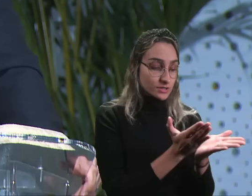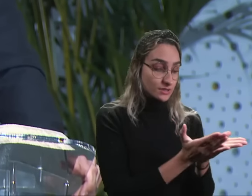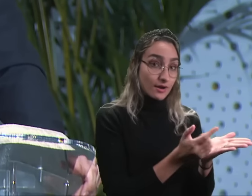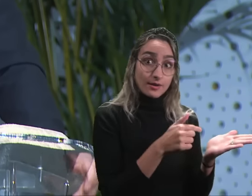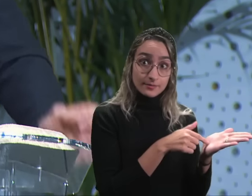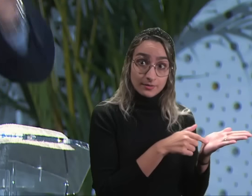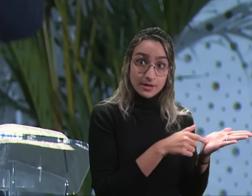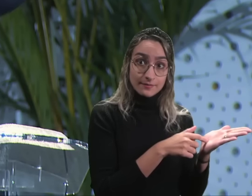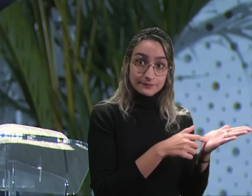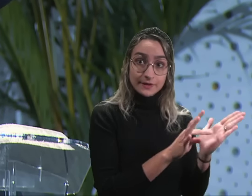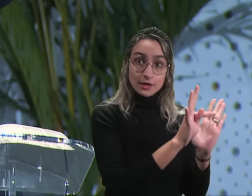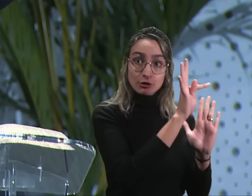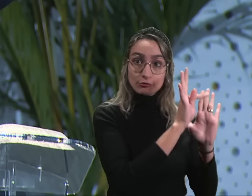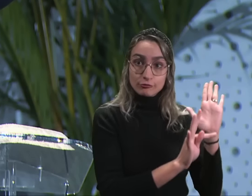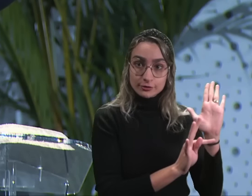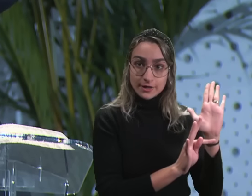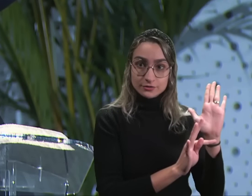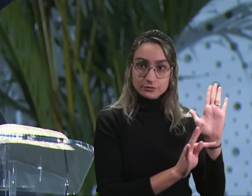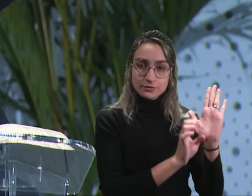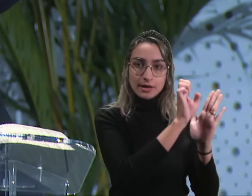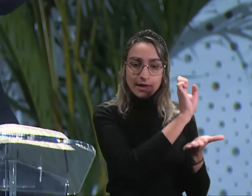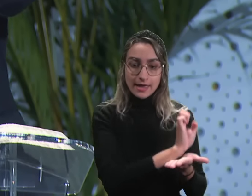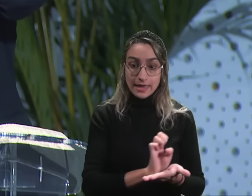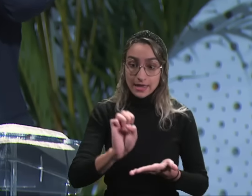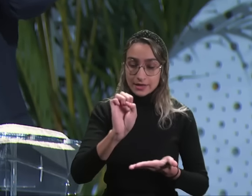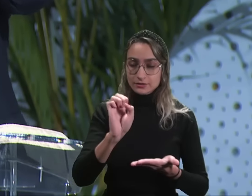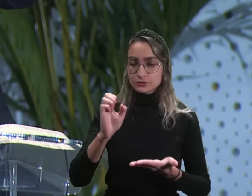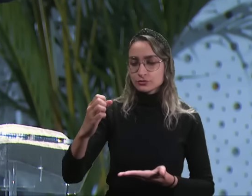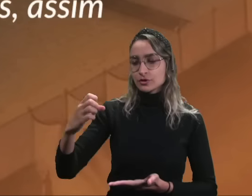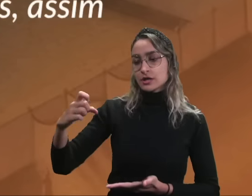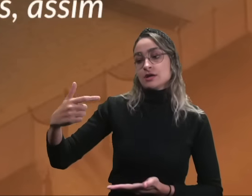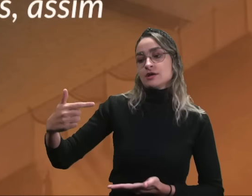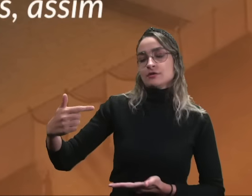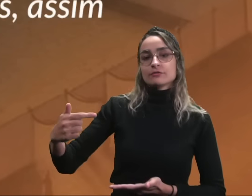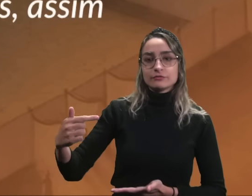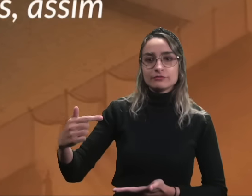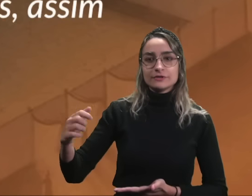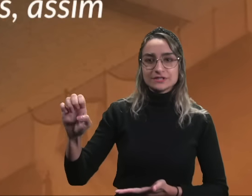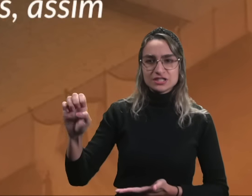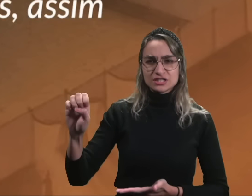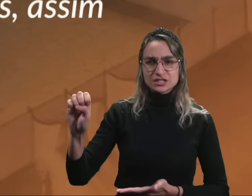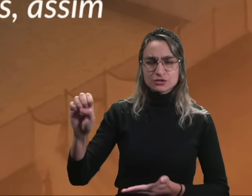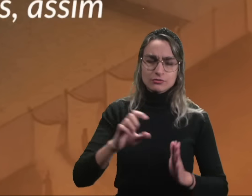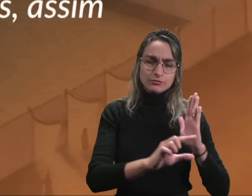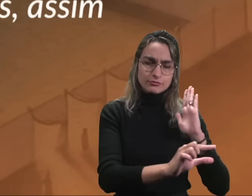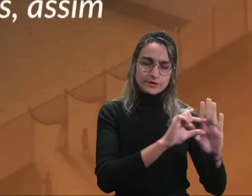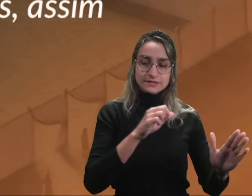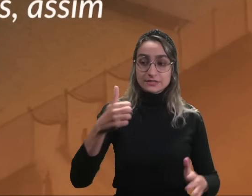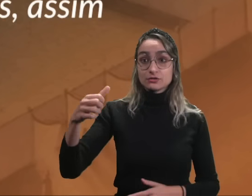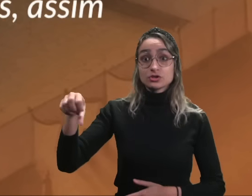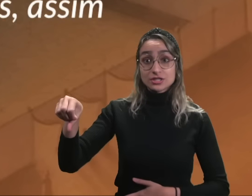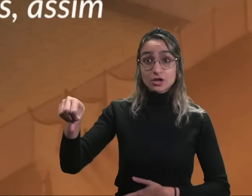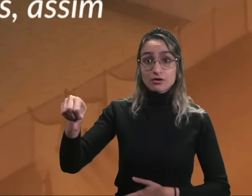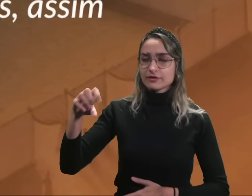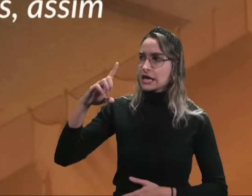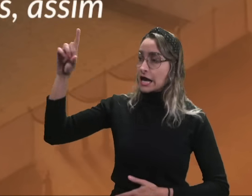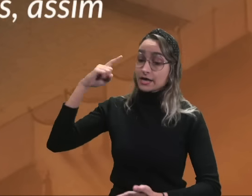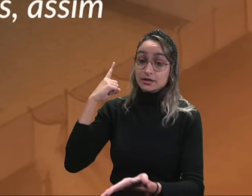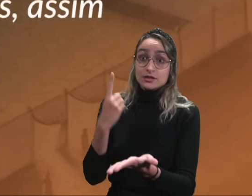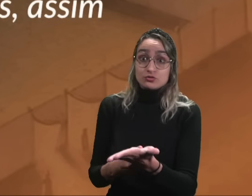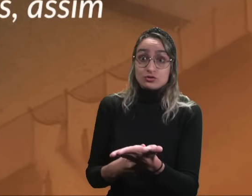texto na tela Êxodo 25 Versículo 8 e 9 diz o senhor a Moisés e me farão um